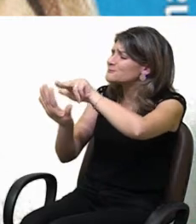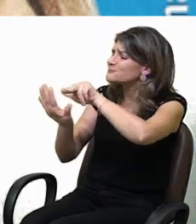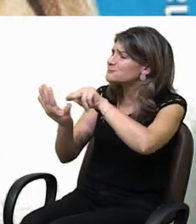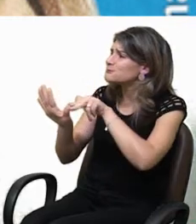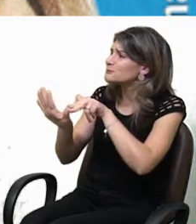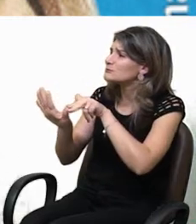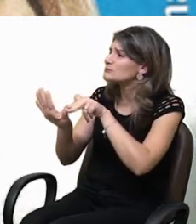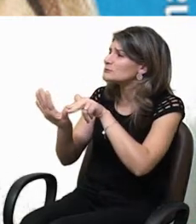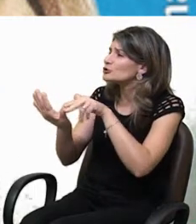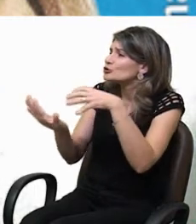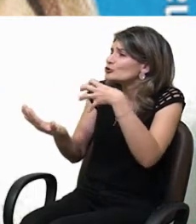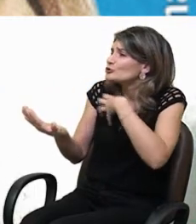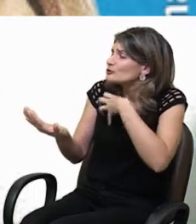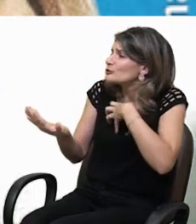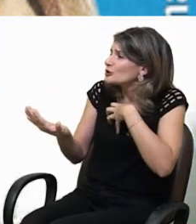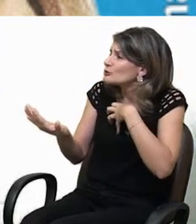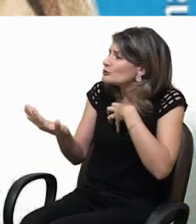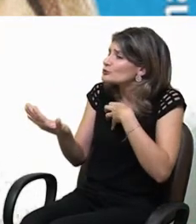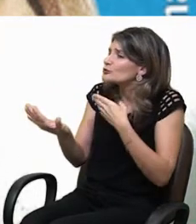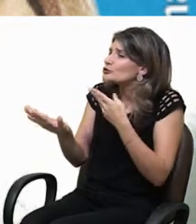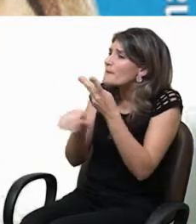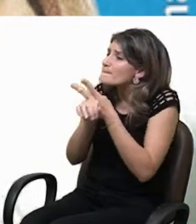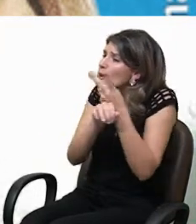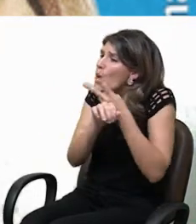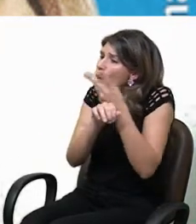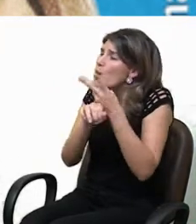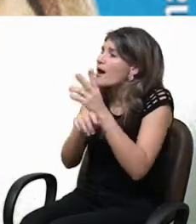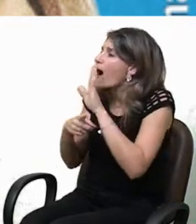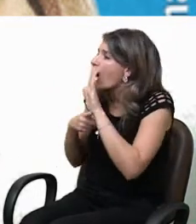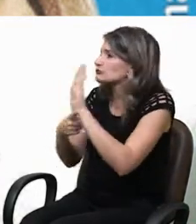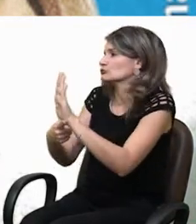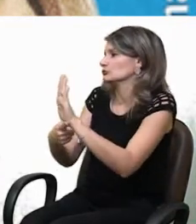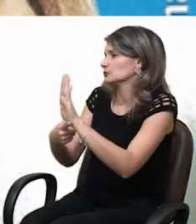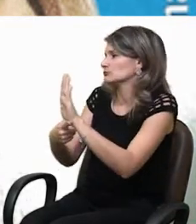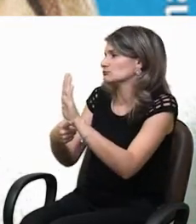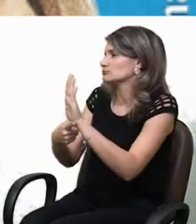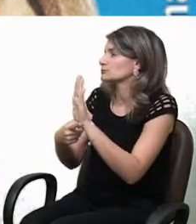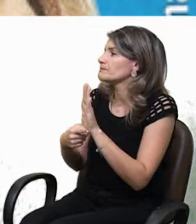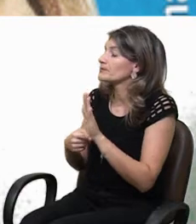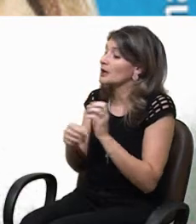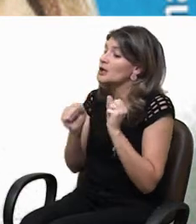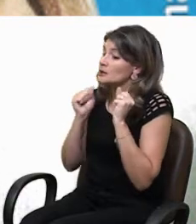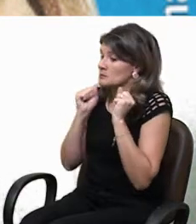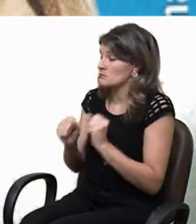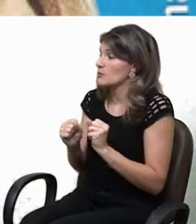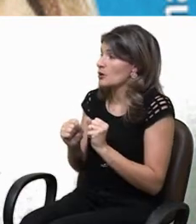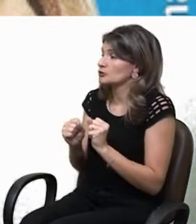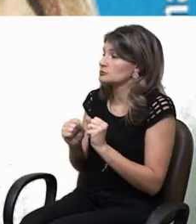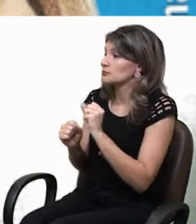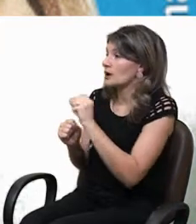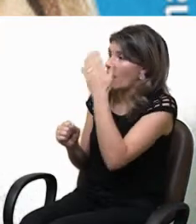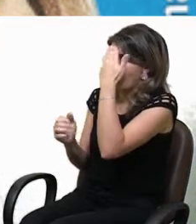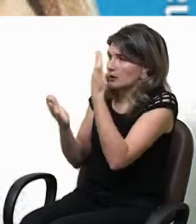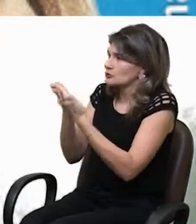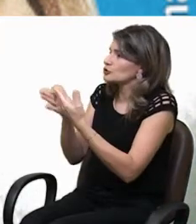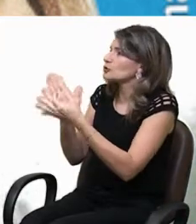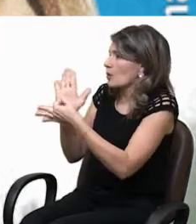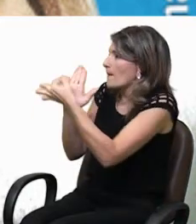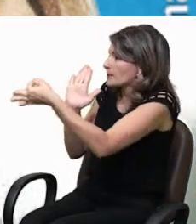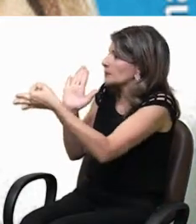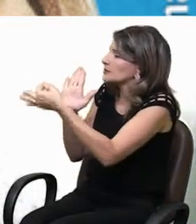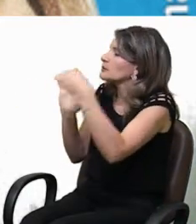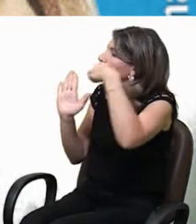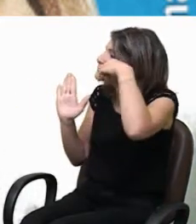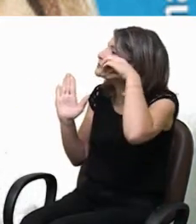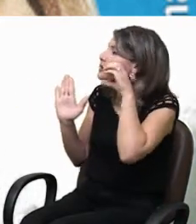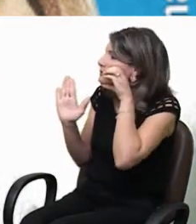ele tem vários meios que ele pode percorrer. Ele pode, que eu acredito